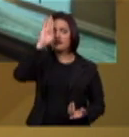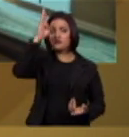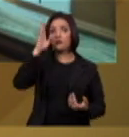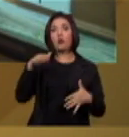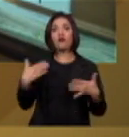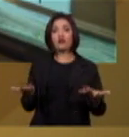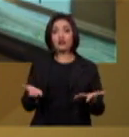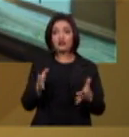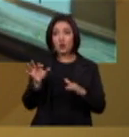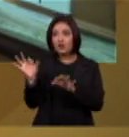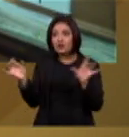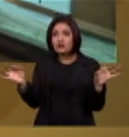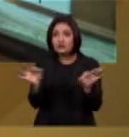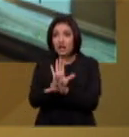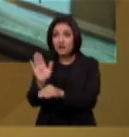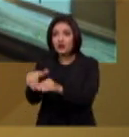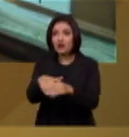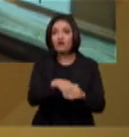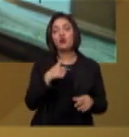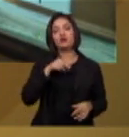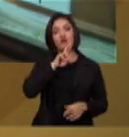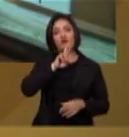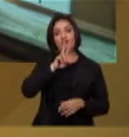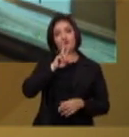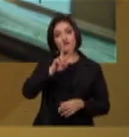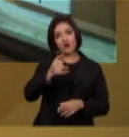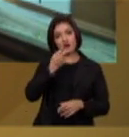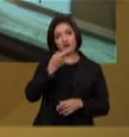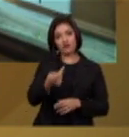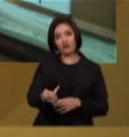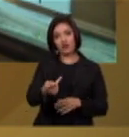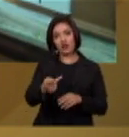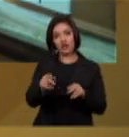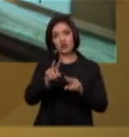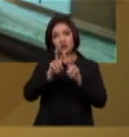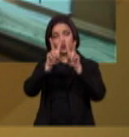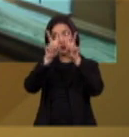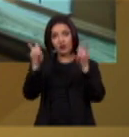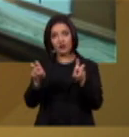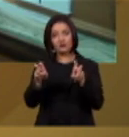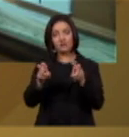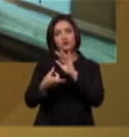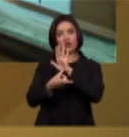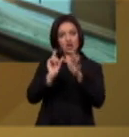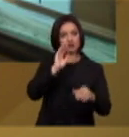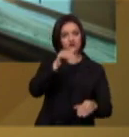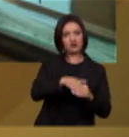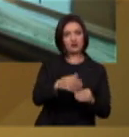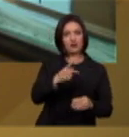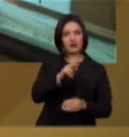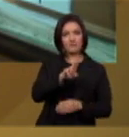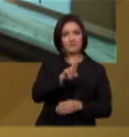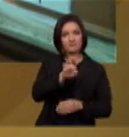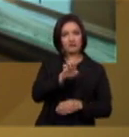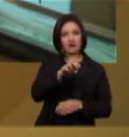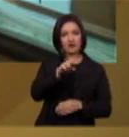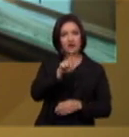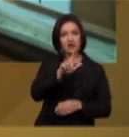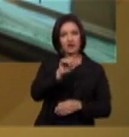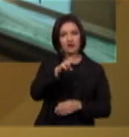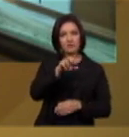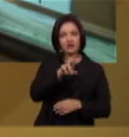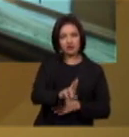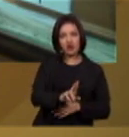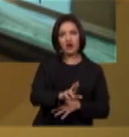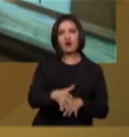pronunciar quanto a essa matéria de fundo. Por isso é que me reservo a palavra ao término, quase